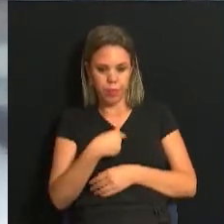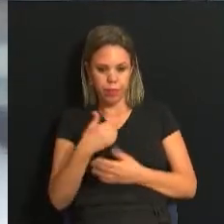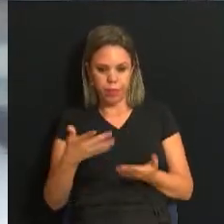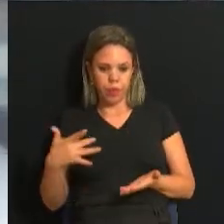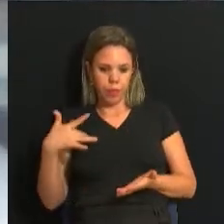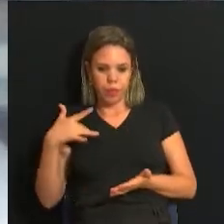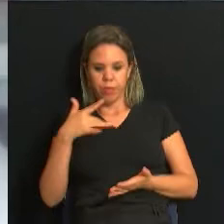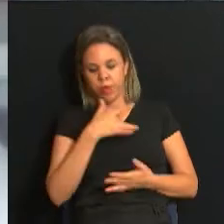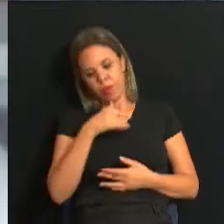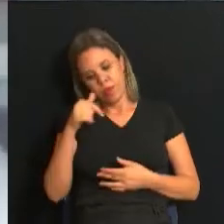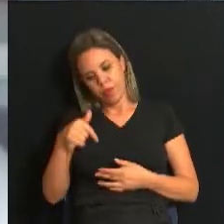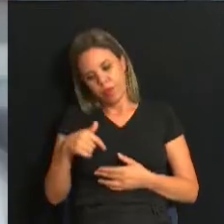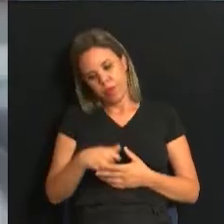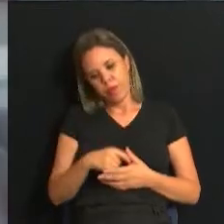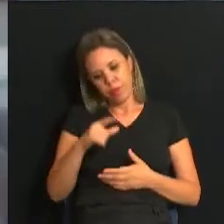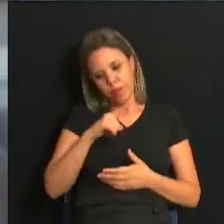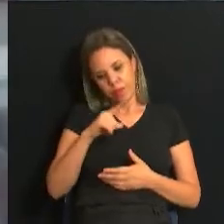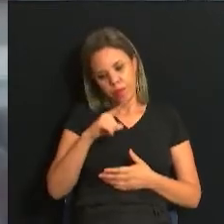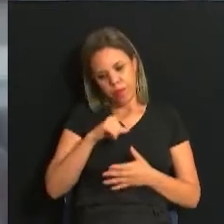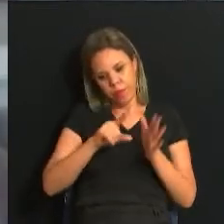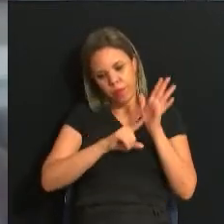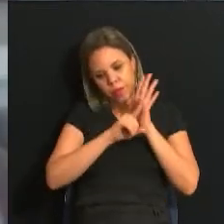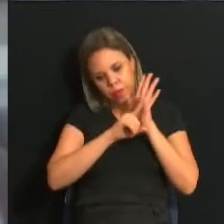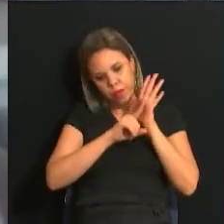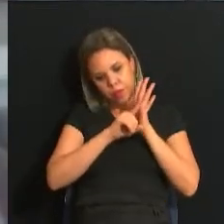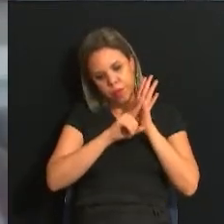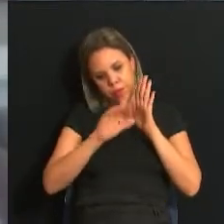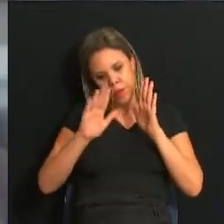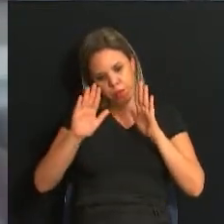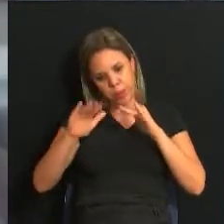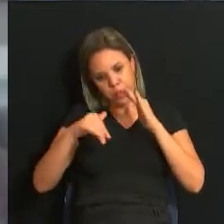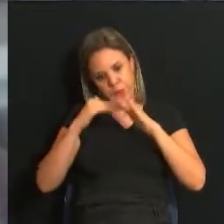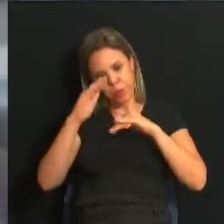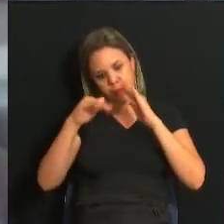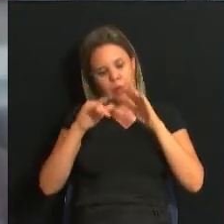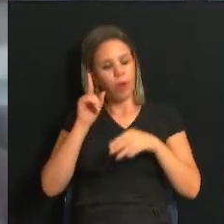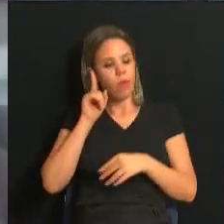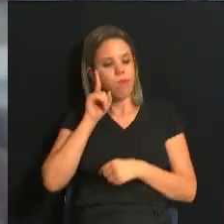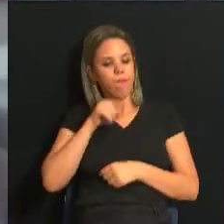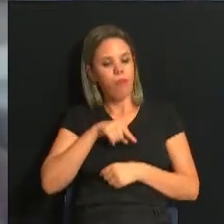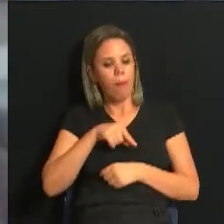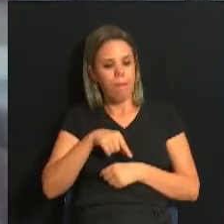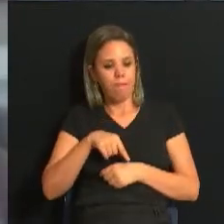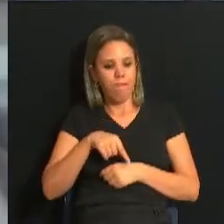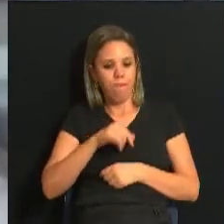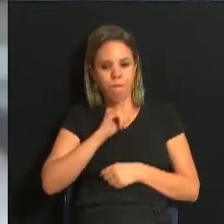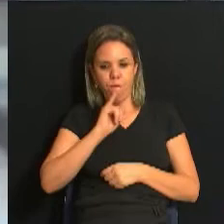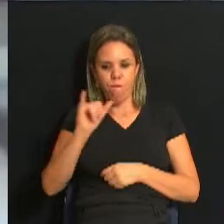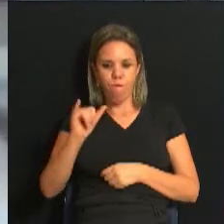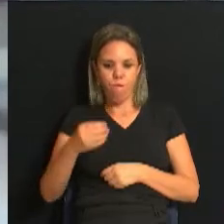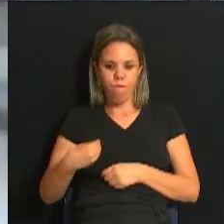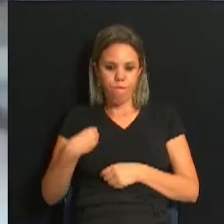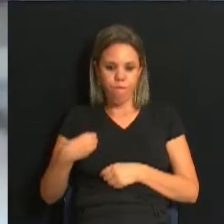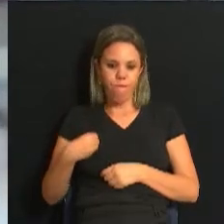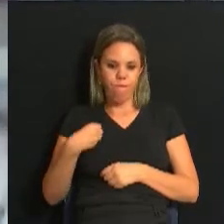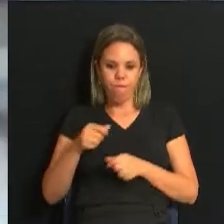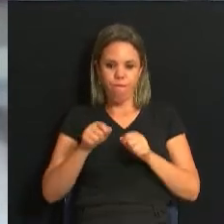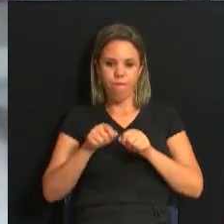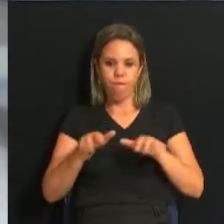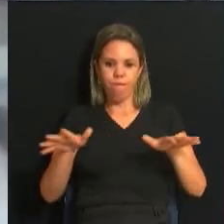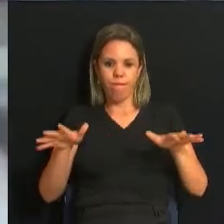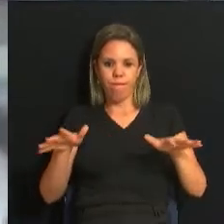mental. Existem alguns estudos desenvolvidos nos Estados Unidos que dizem que nós estamos vivendo uma epidemia